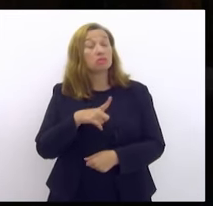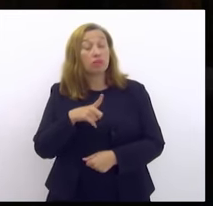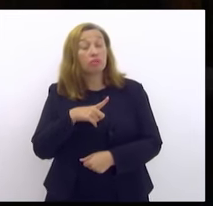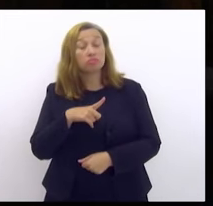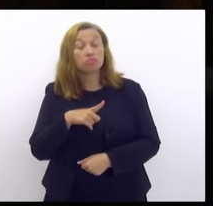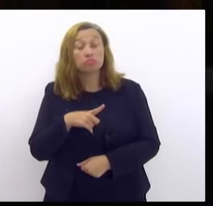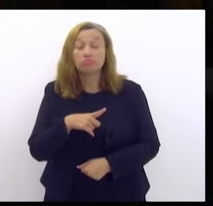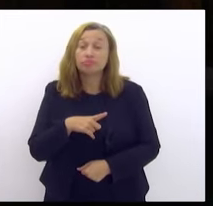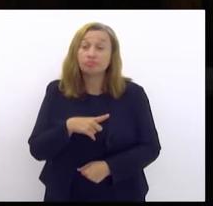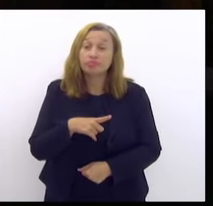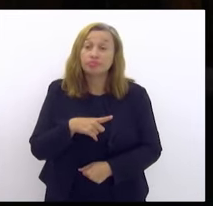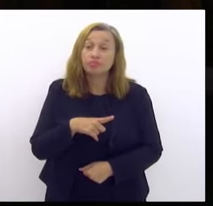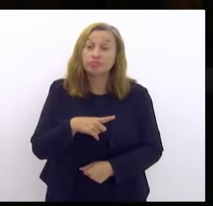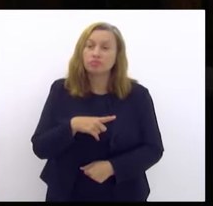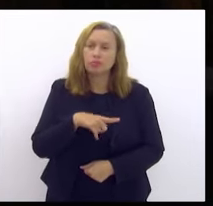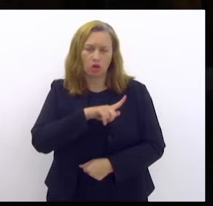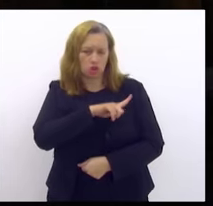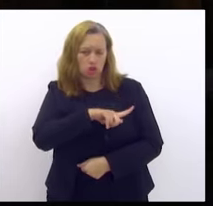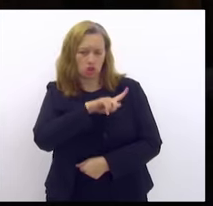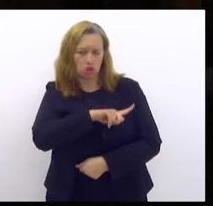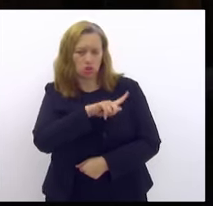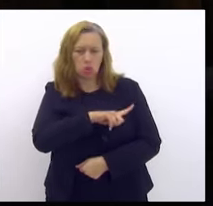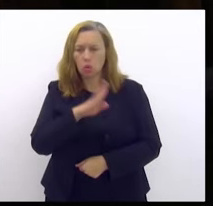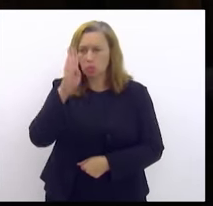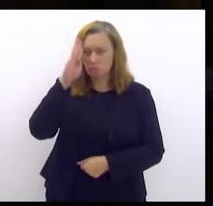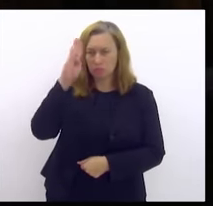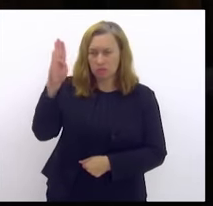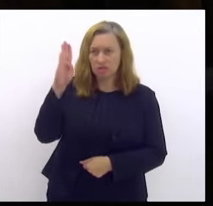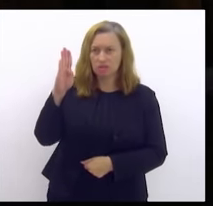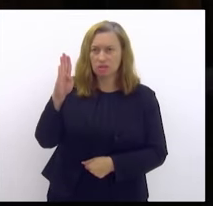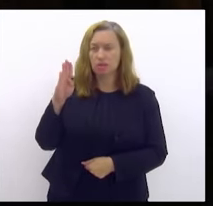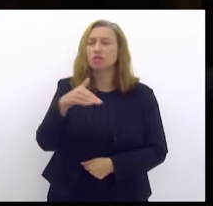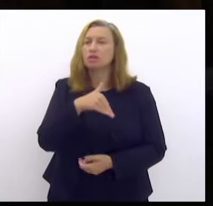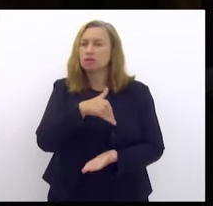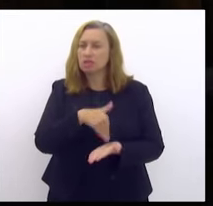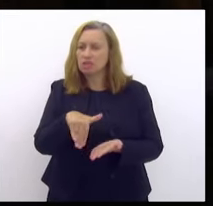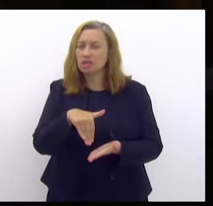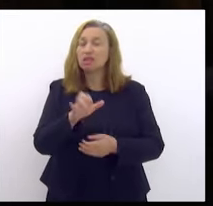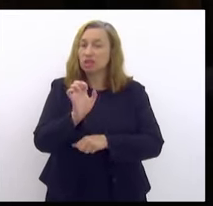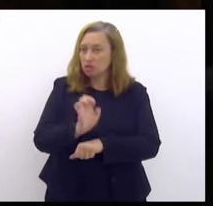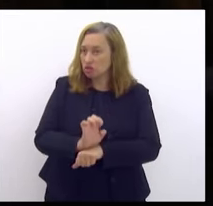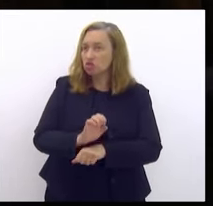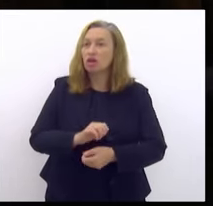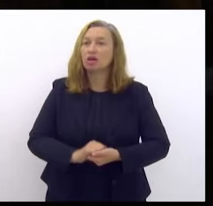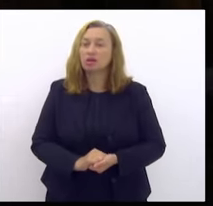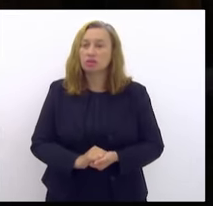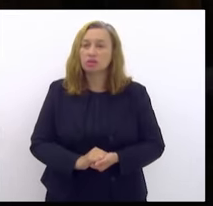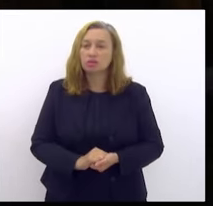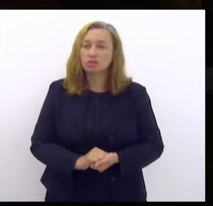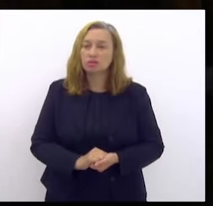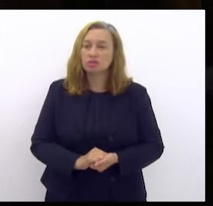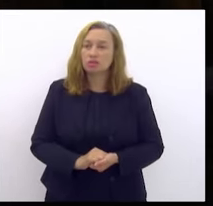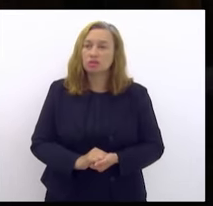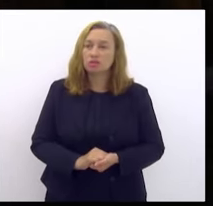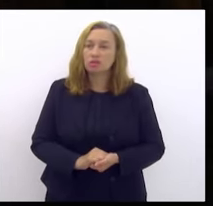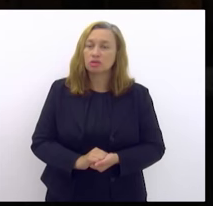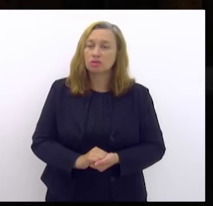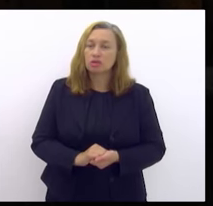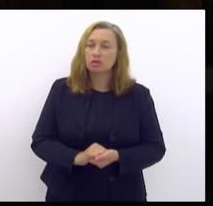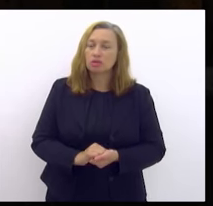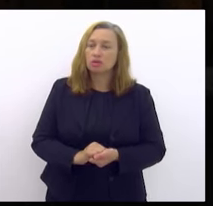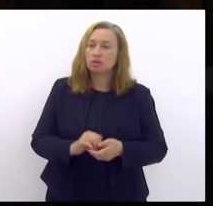como seu gestor principal um secretário de Estado, subordinado ao governador do